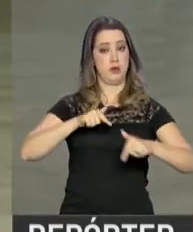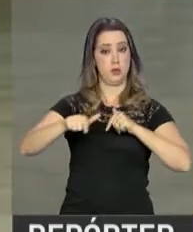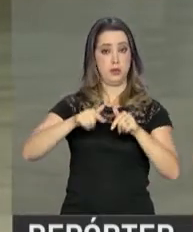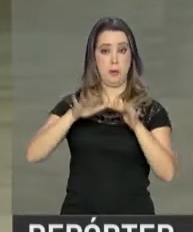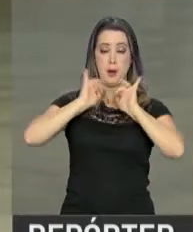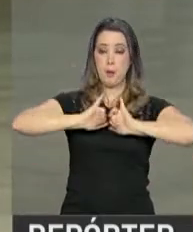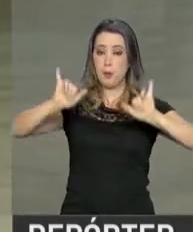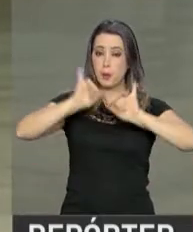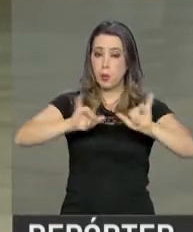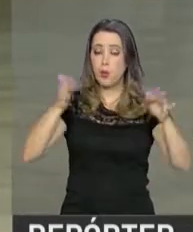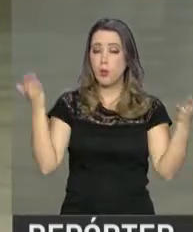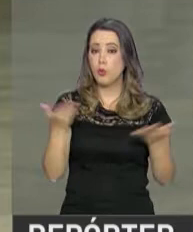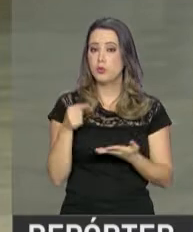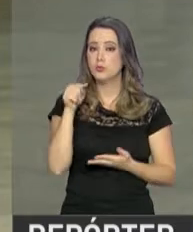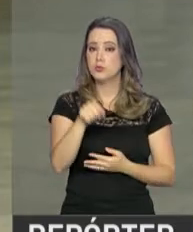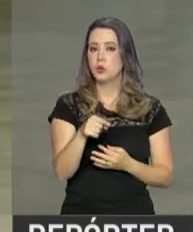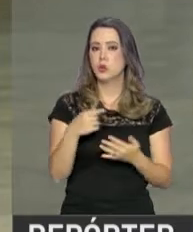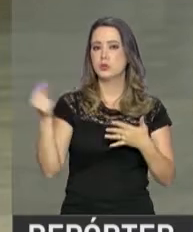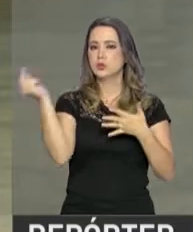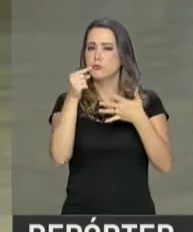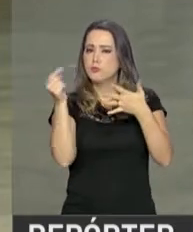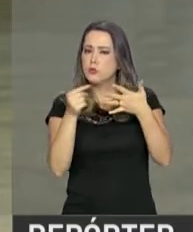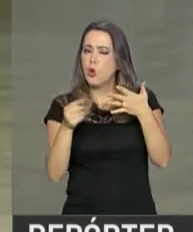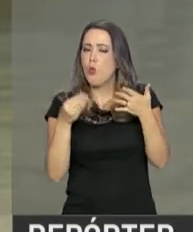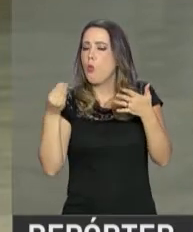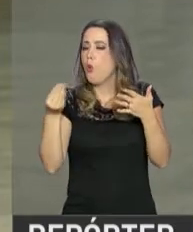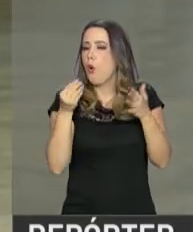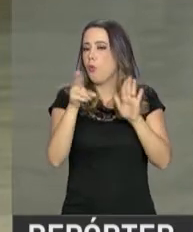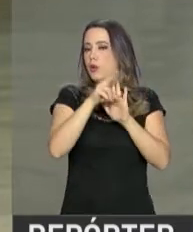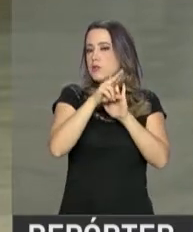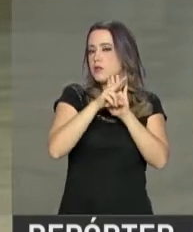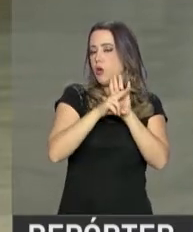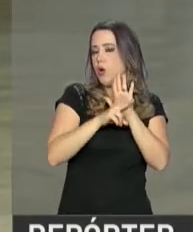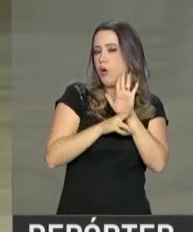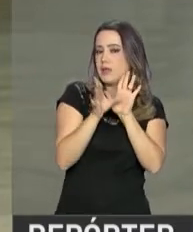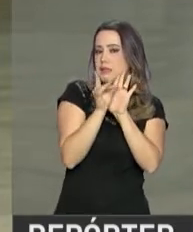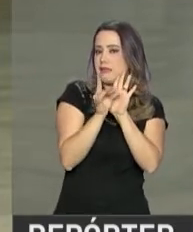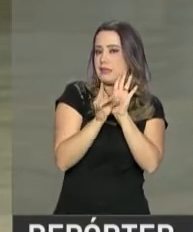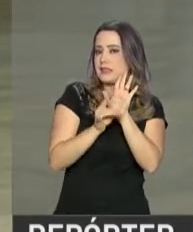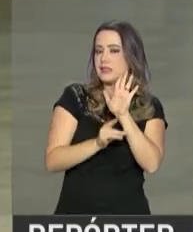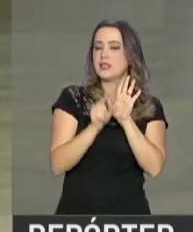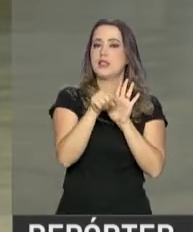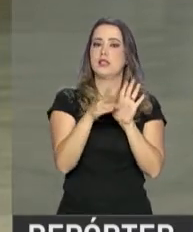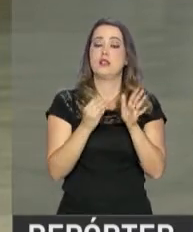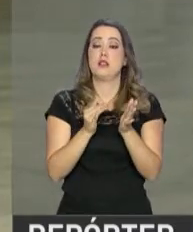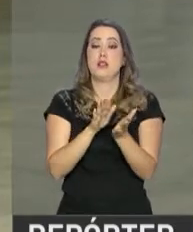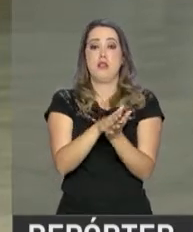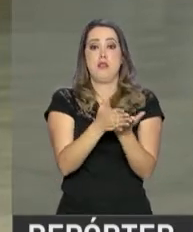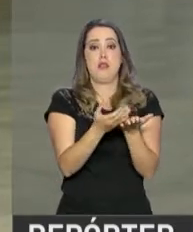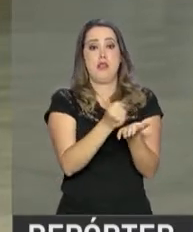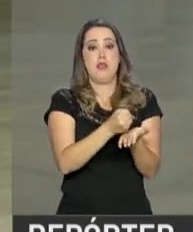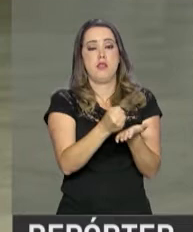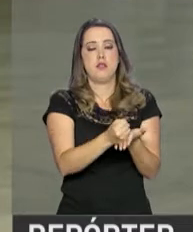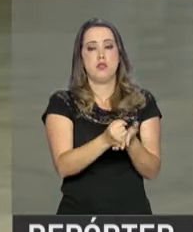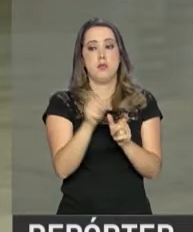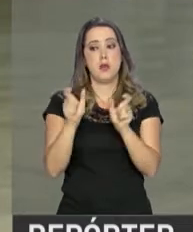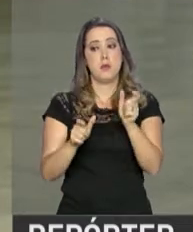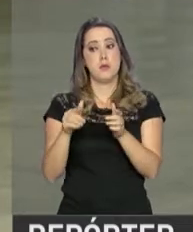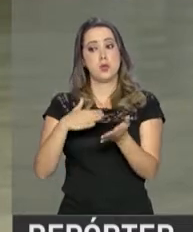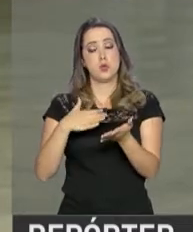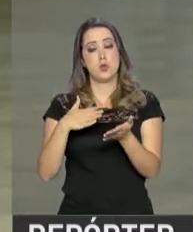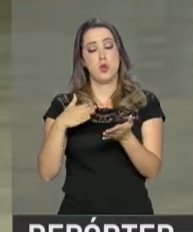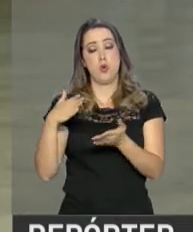portaria em que trata dos procedimentos para a emissão da carteira de trabalho para imigrantes e determina que a carteira de